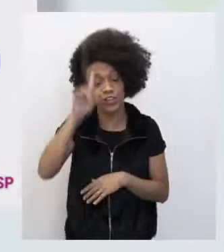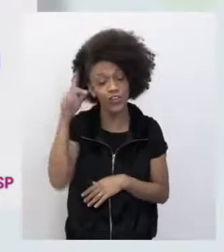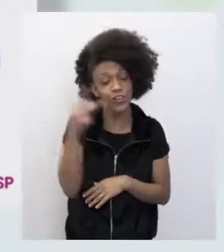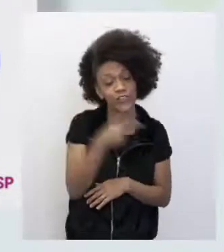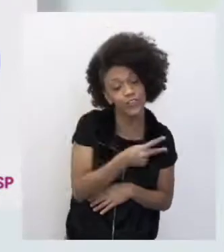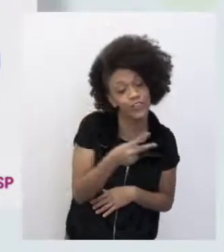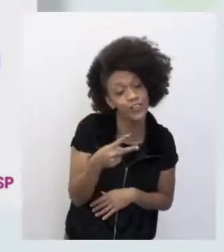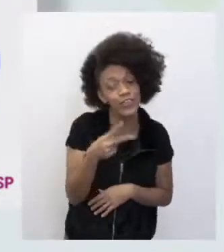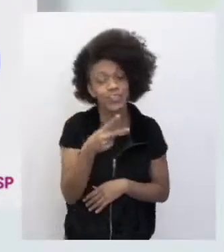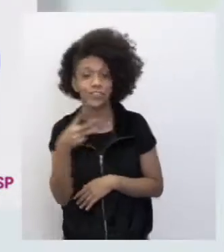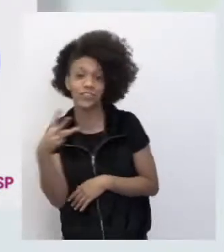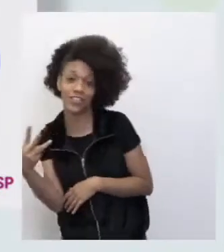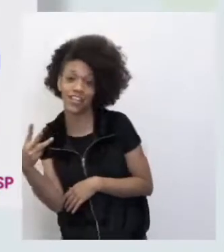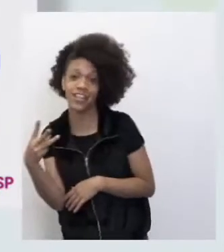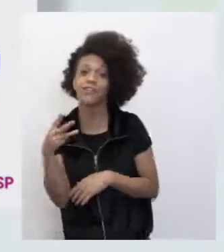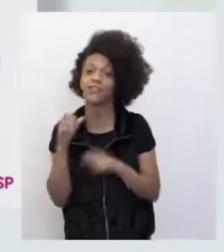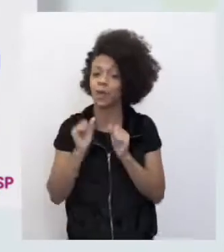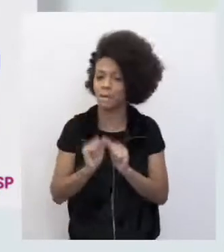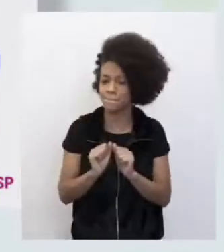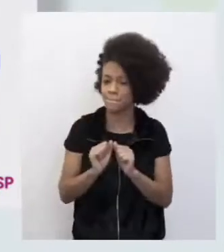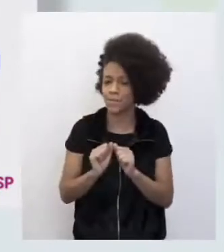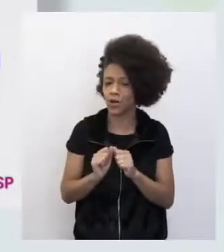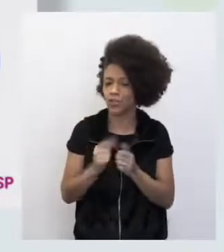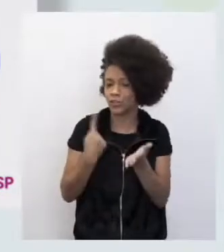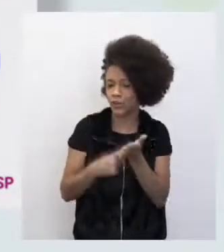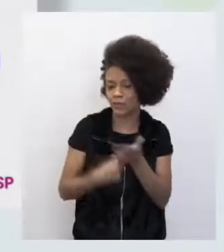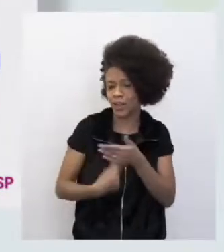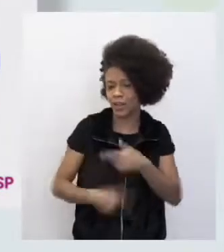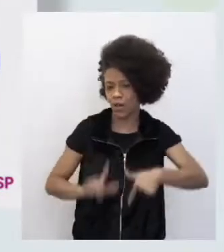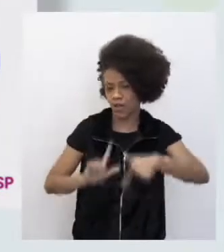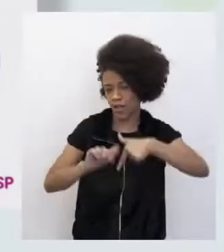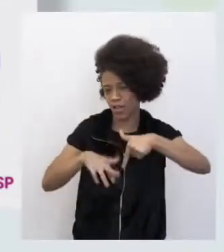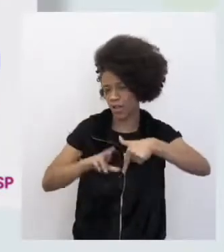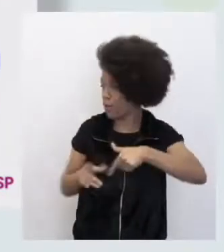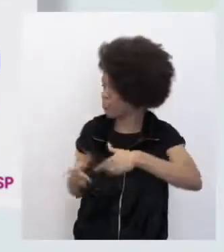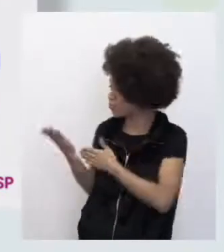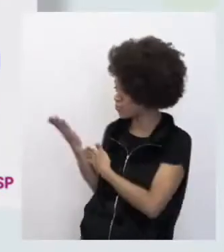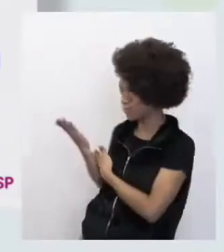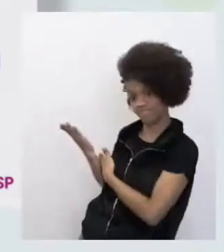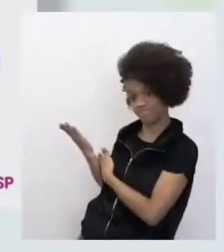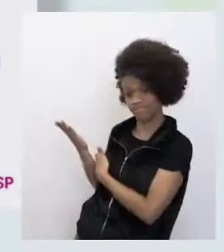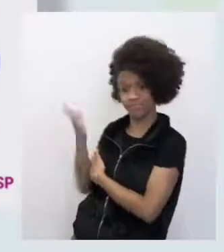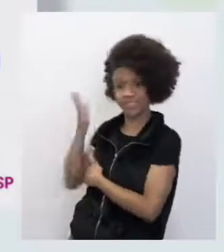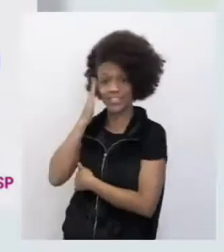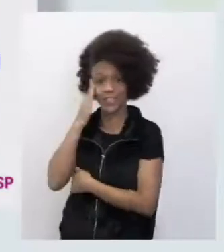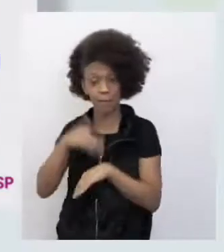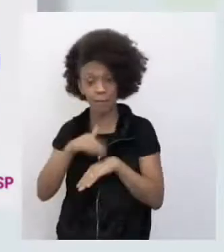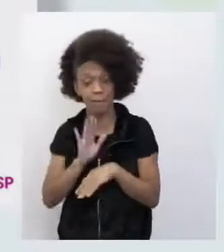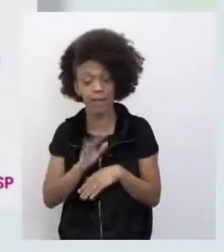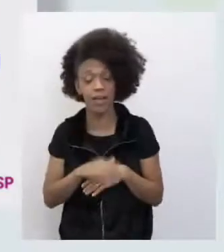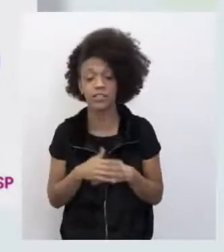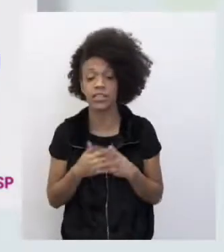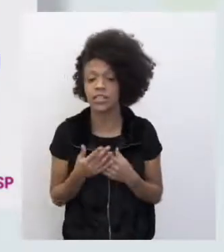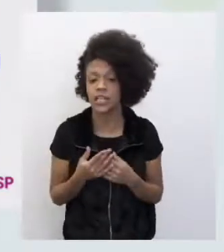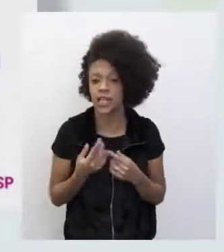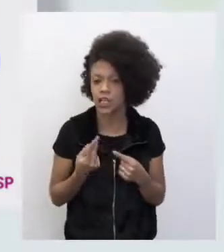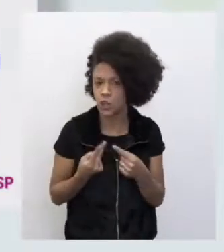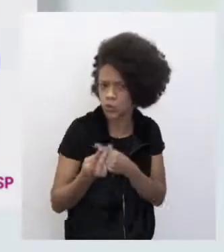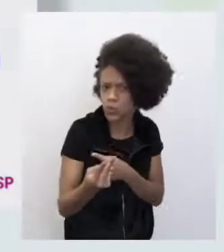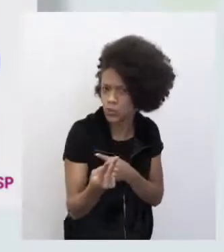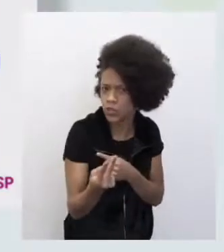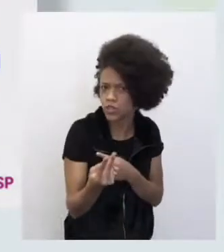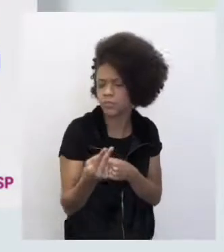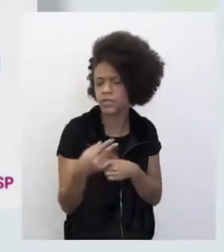e 23, gente, você pode colocar aí nesse QR Code para saber mais sobre isso. Vai ser, daqui a 2 semanas,